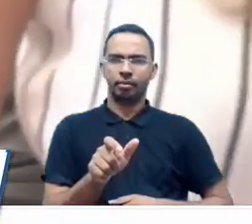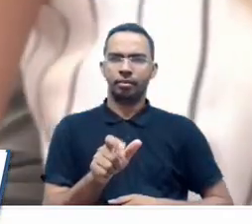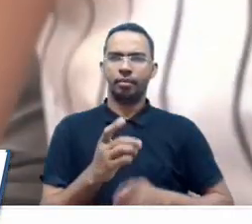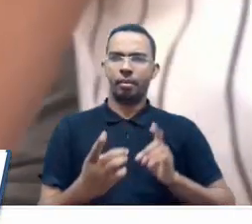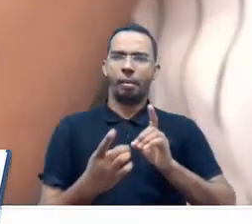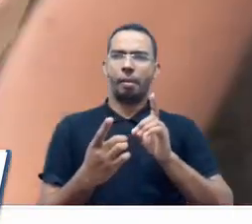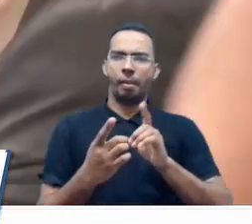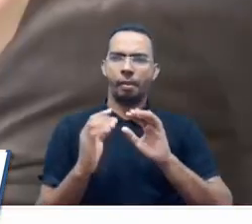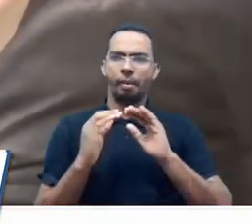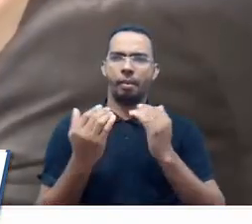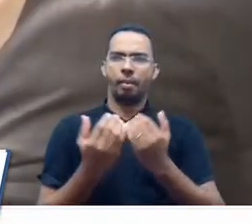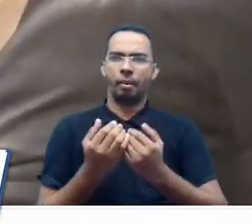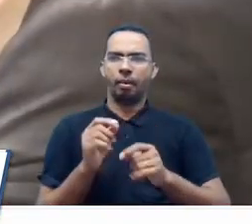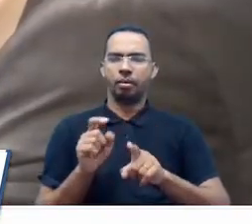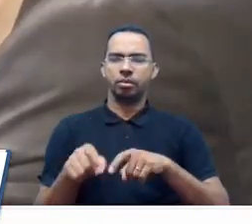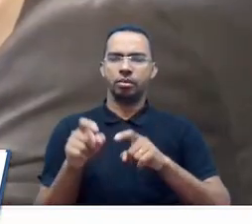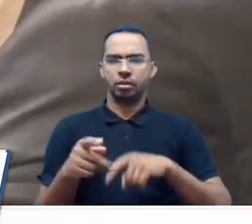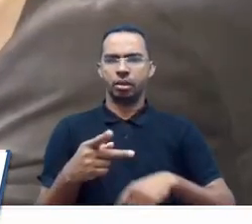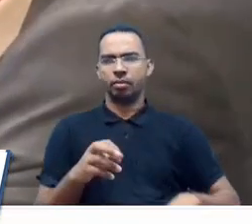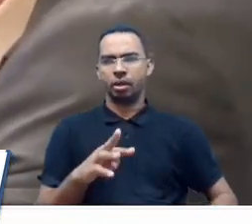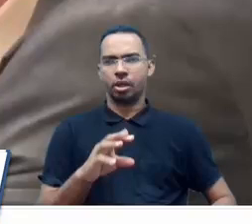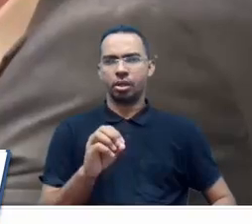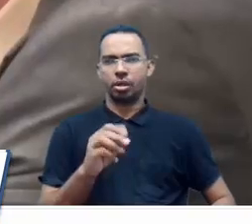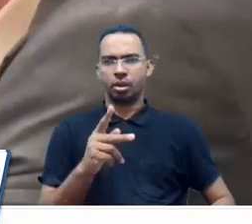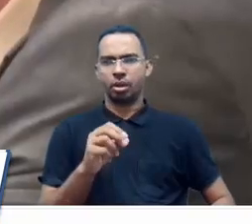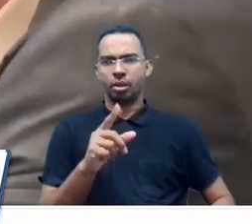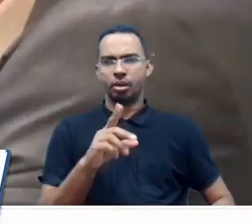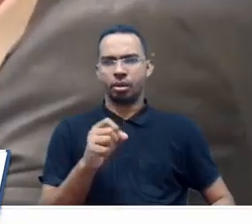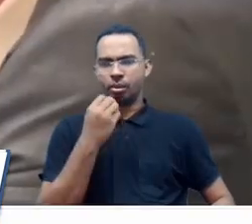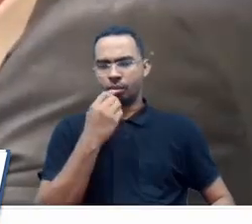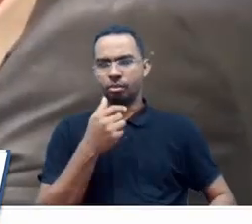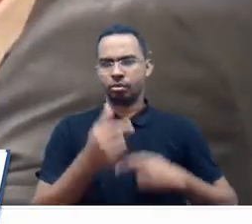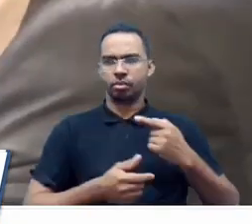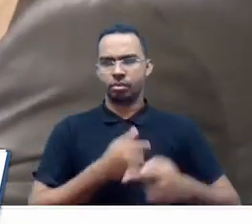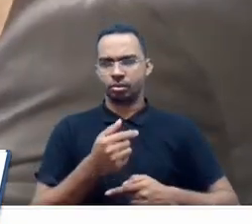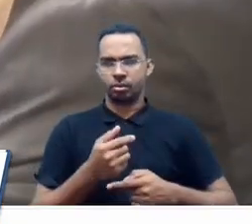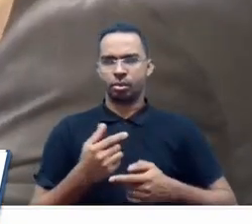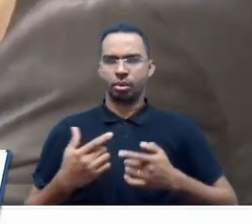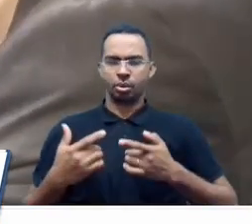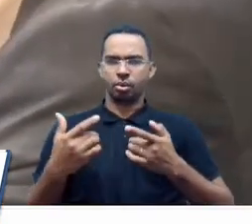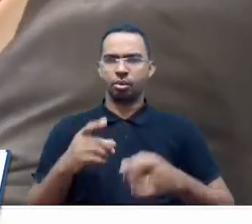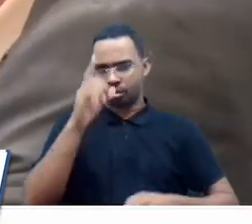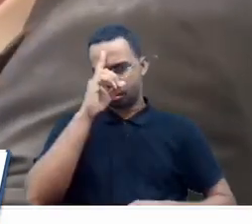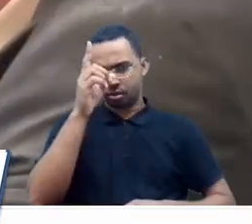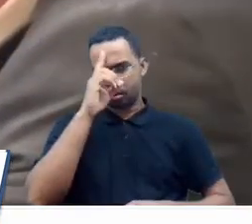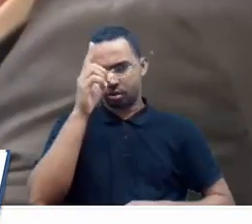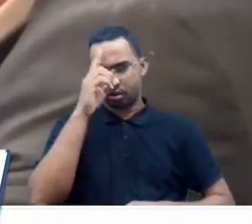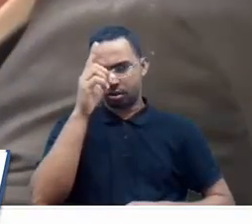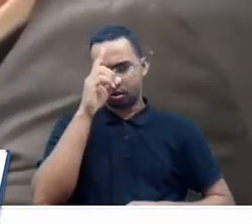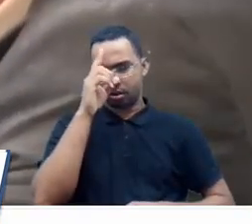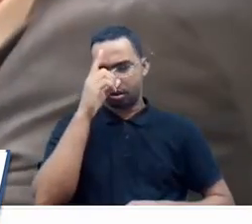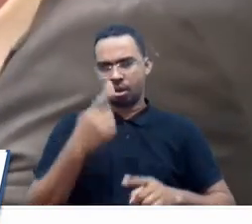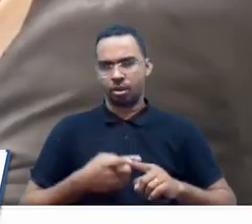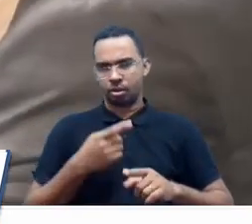comunidade do sítio Petrópolis e faz um trabalho maravilhoso, que dedica todos os dias, porque ela